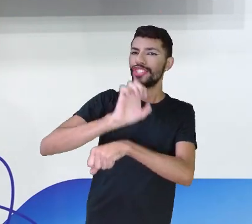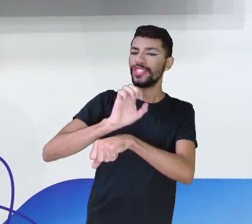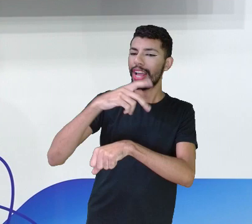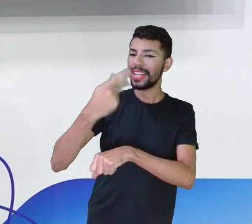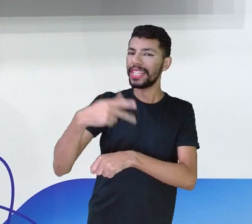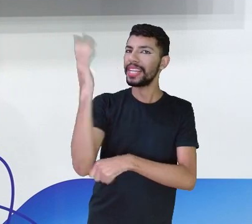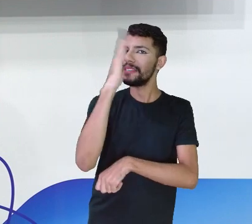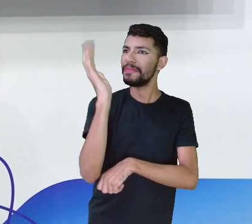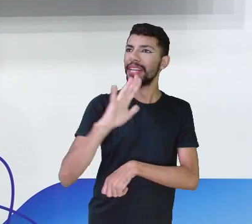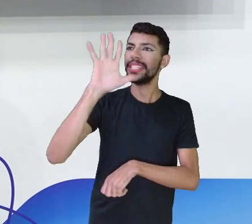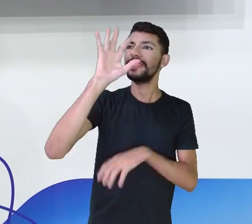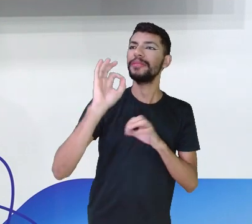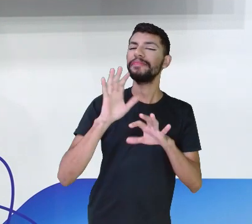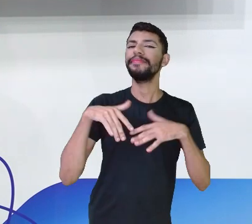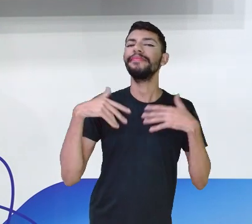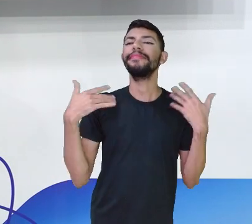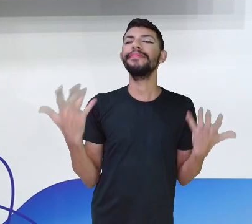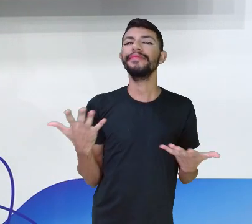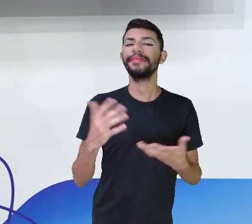tá certo?